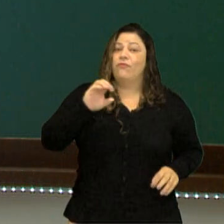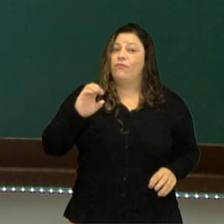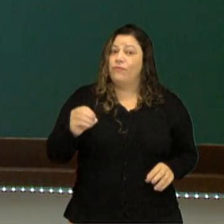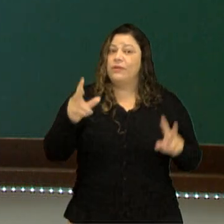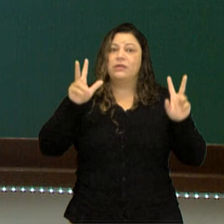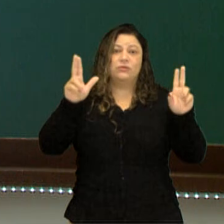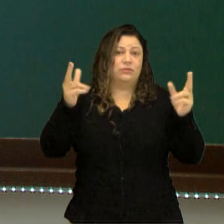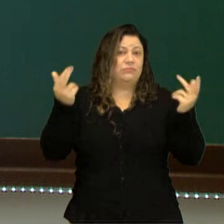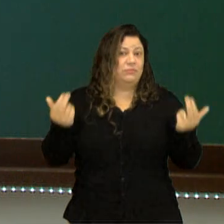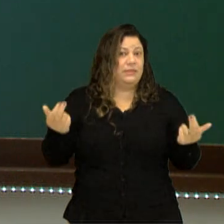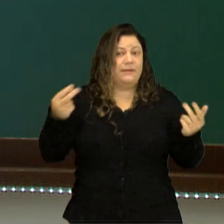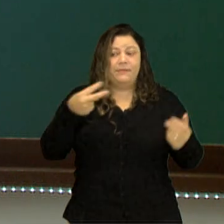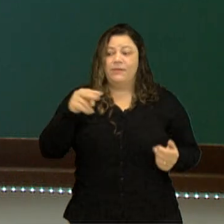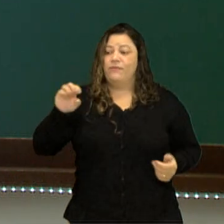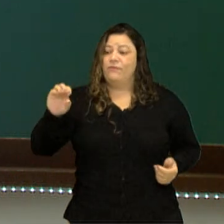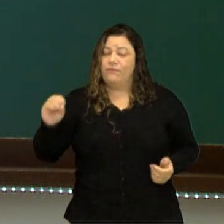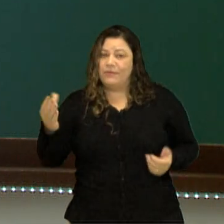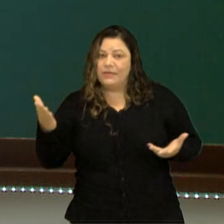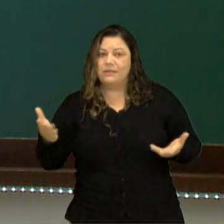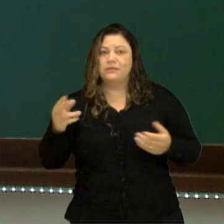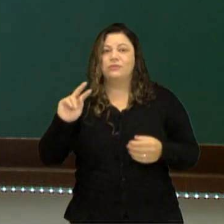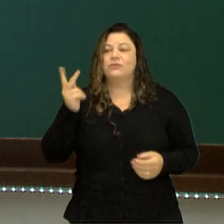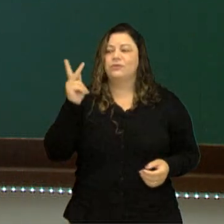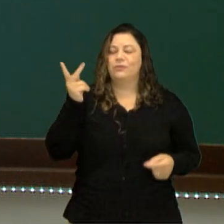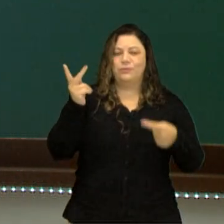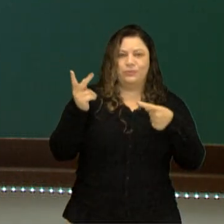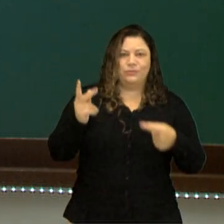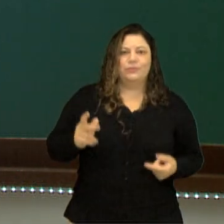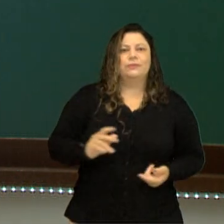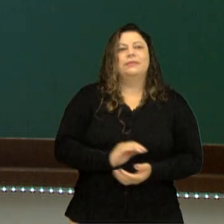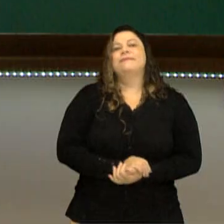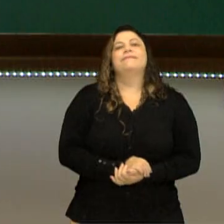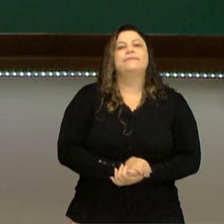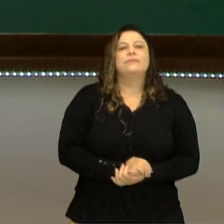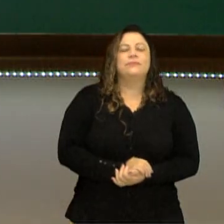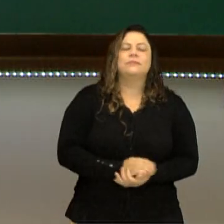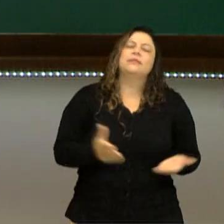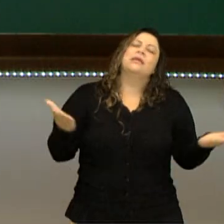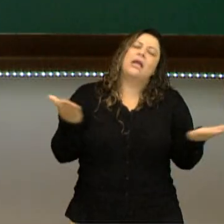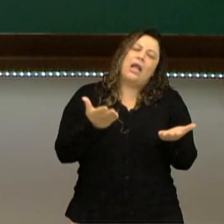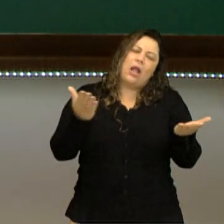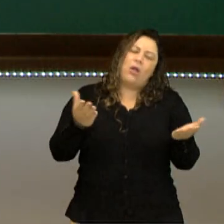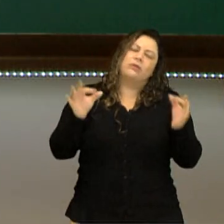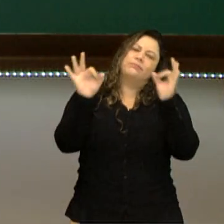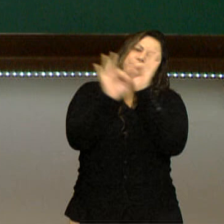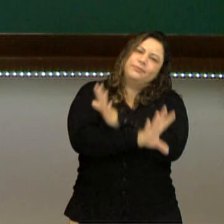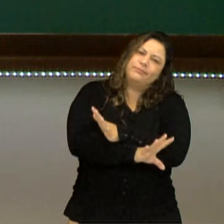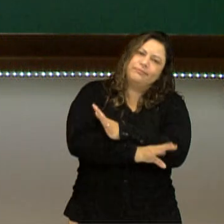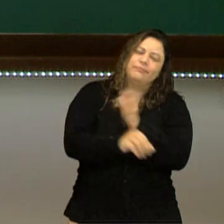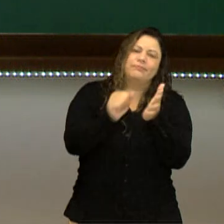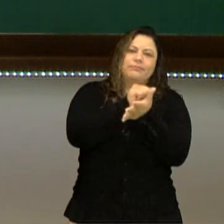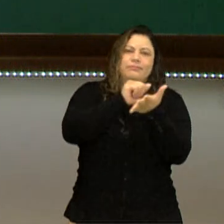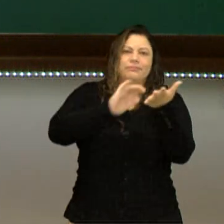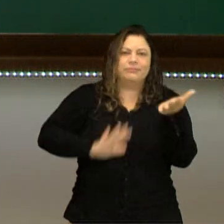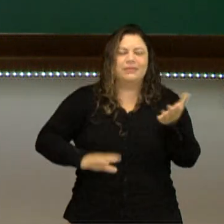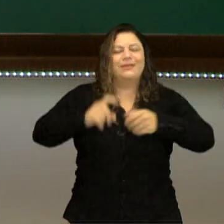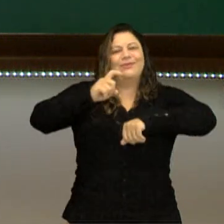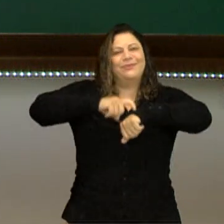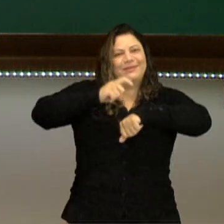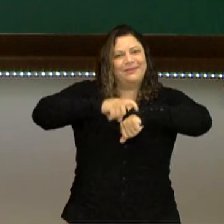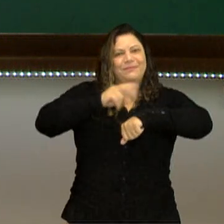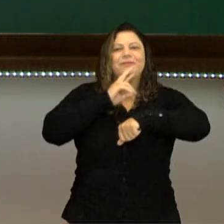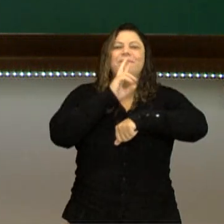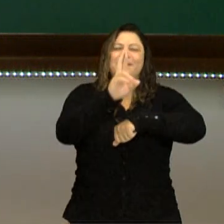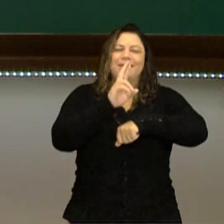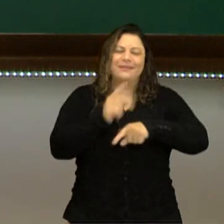vai valer 20. Portanto, nós temos a altura. Agora, já praticamente matei o exercício para vocês. Agora, vou dar um tempinho para vocês